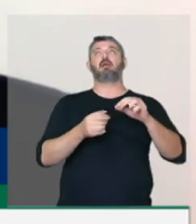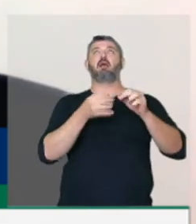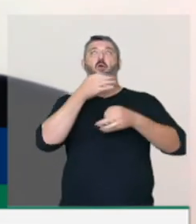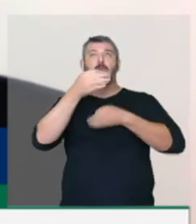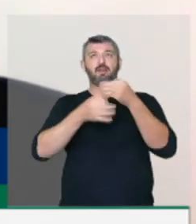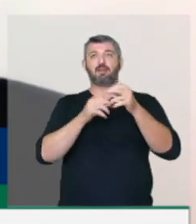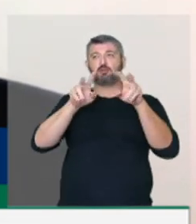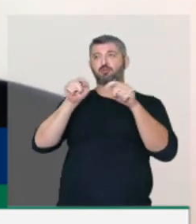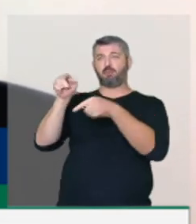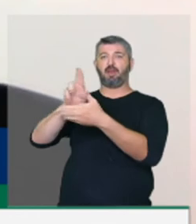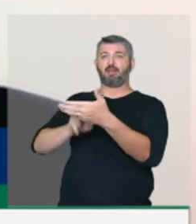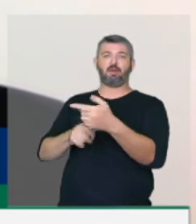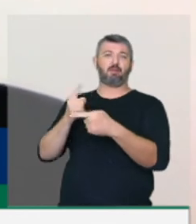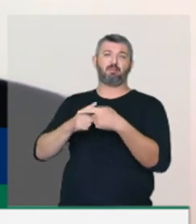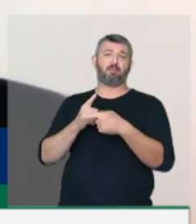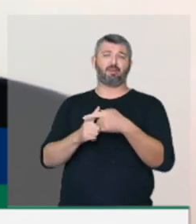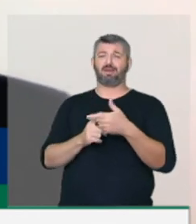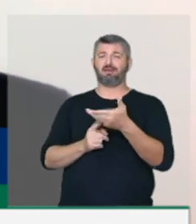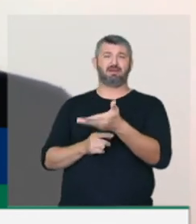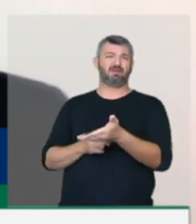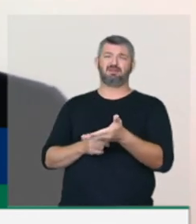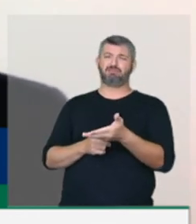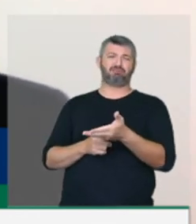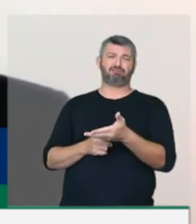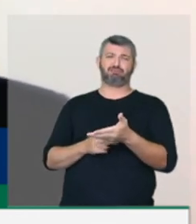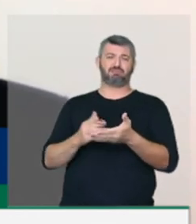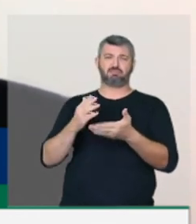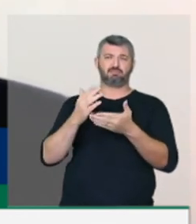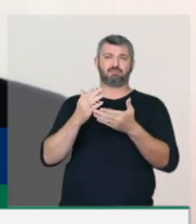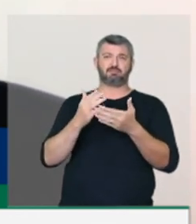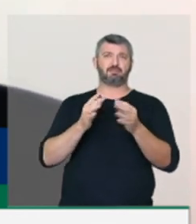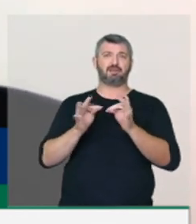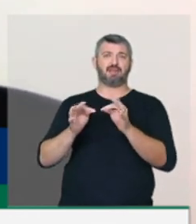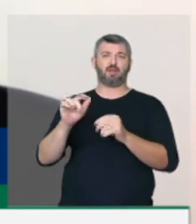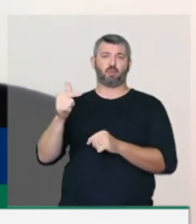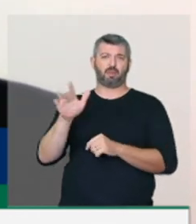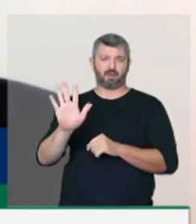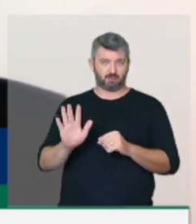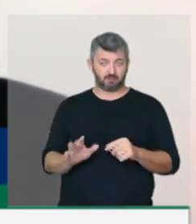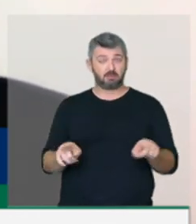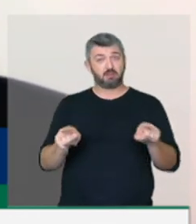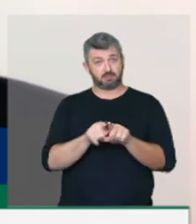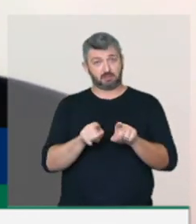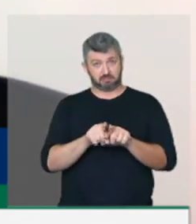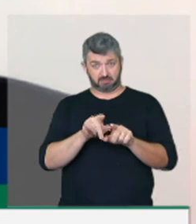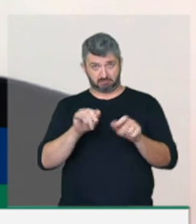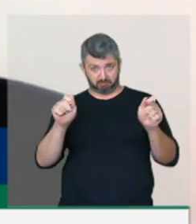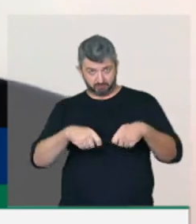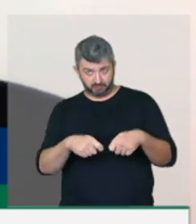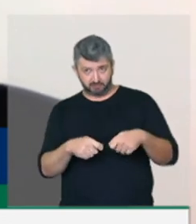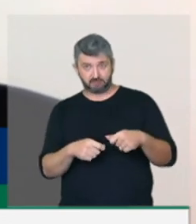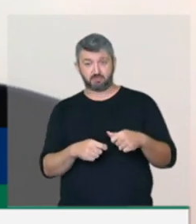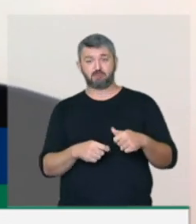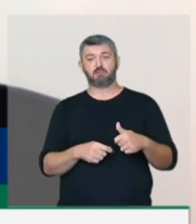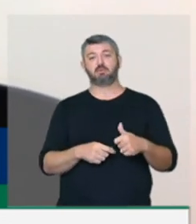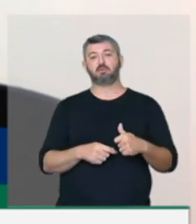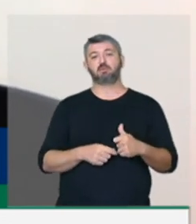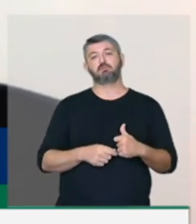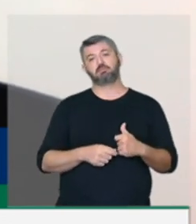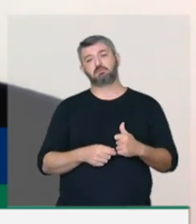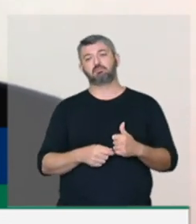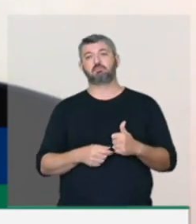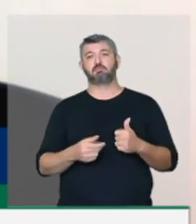sobre o relatório, uma vez que o mesmo não é técnico. E, se possível, eu passaria, então,